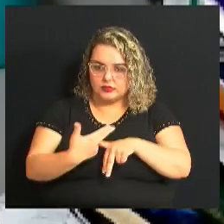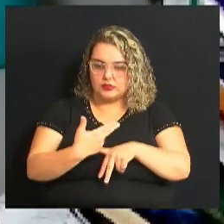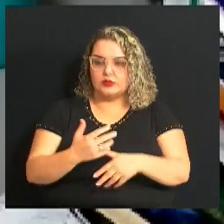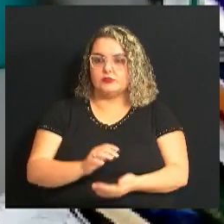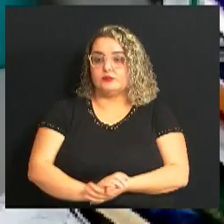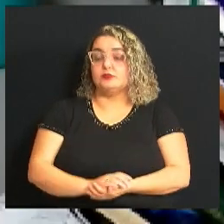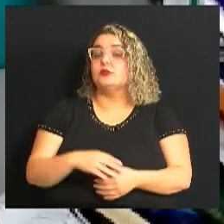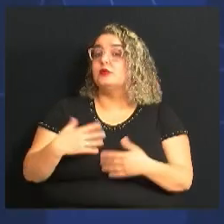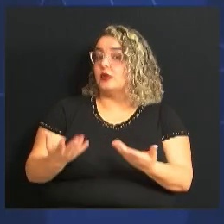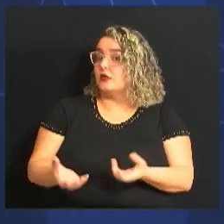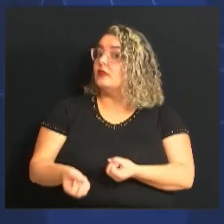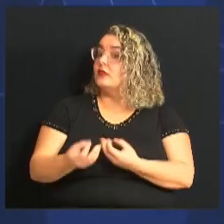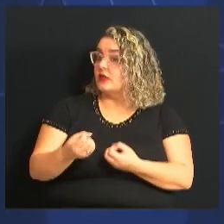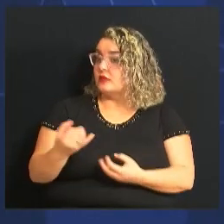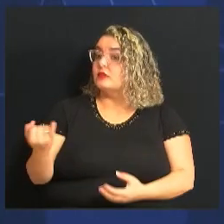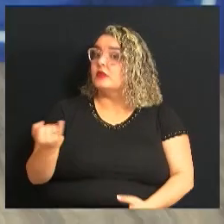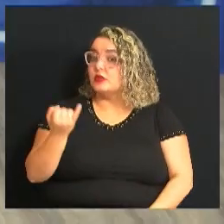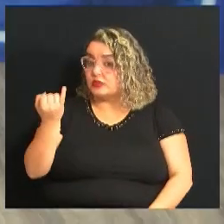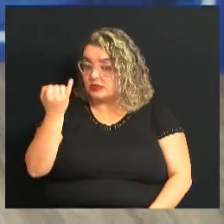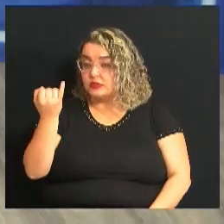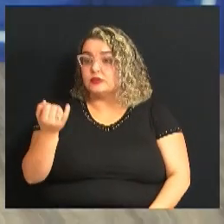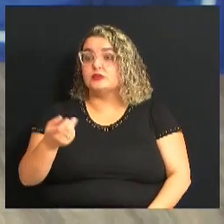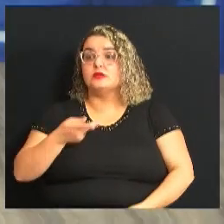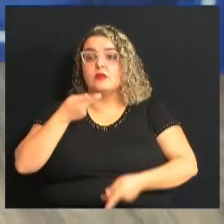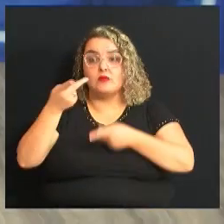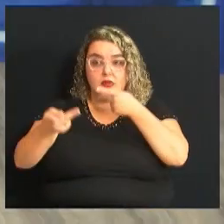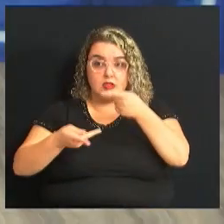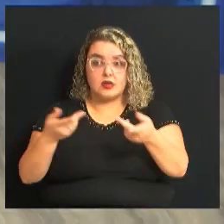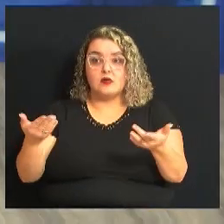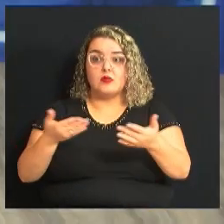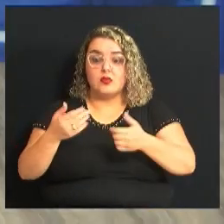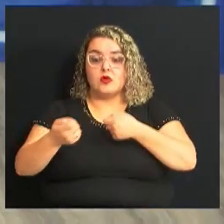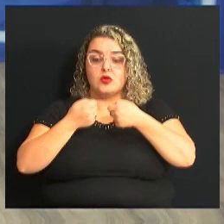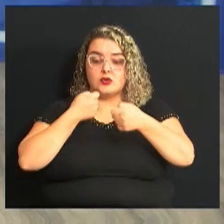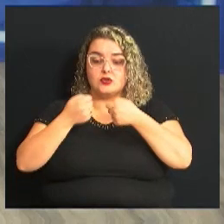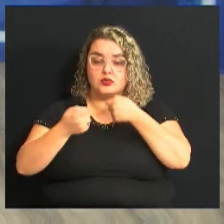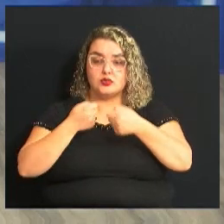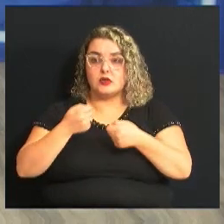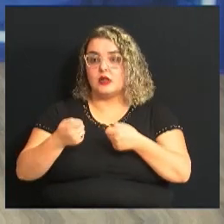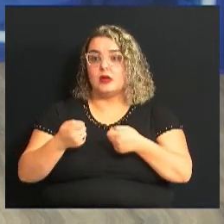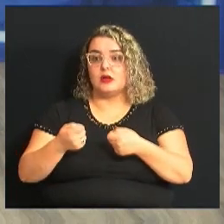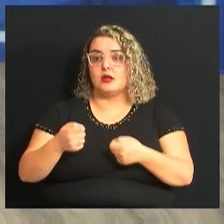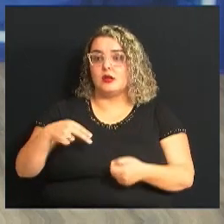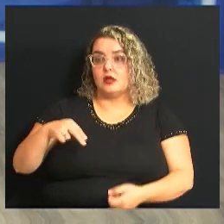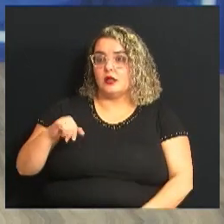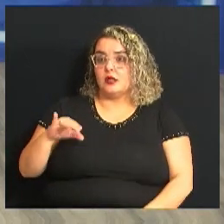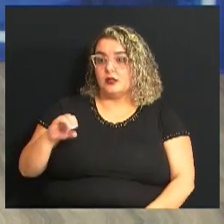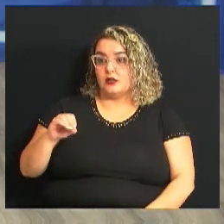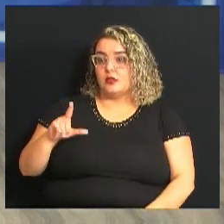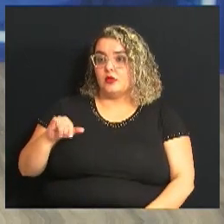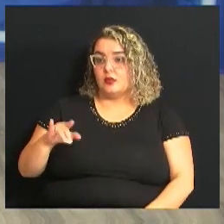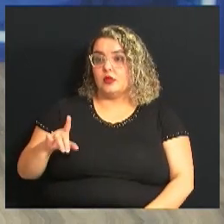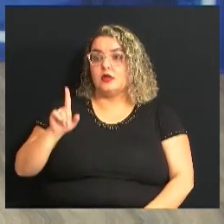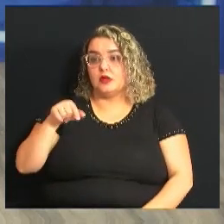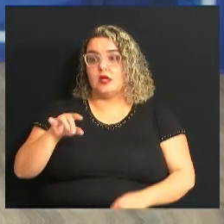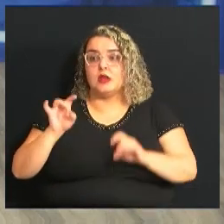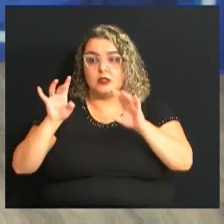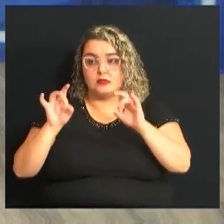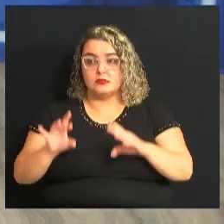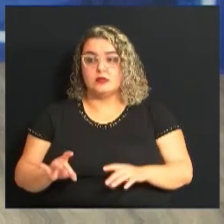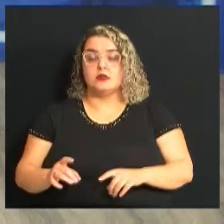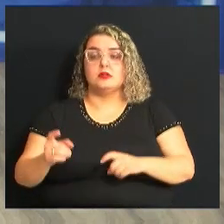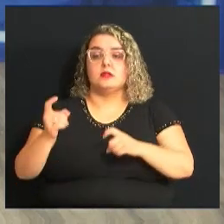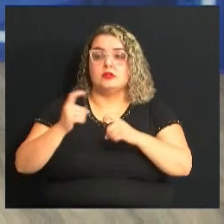só, informações importantes estão sendo passadas hoje na entrevista aqui com a Nicole, que é especialista em direito médico, a